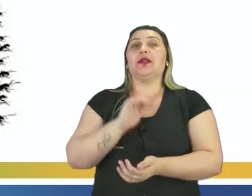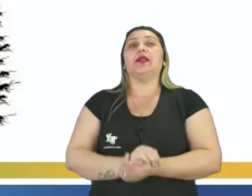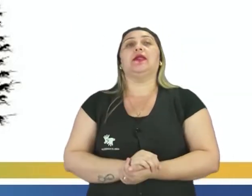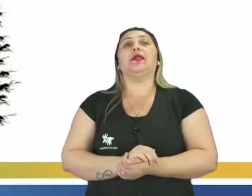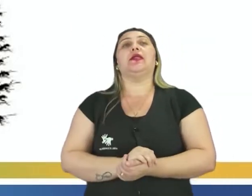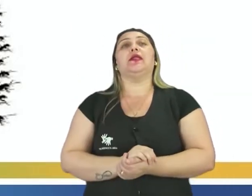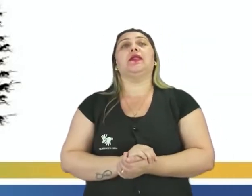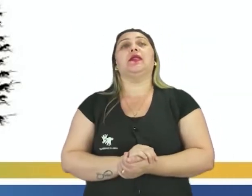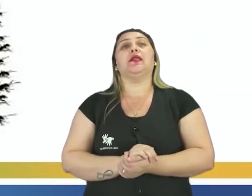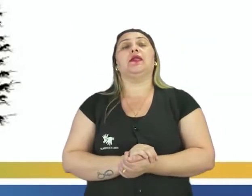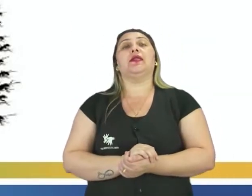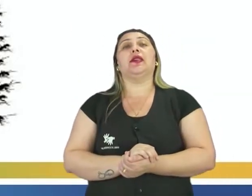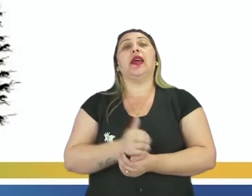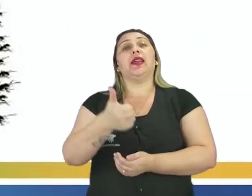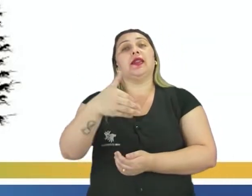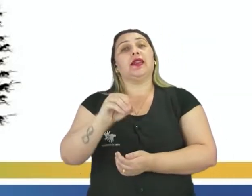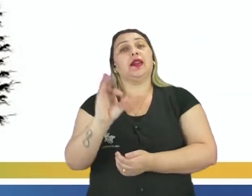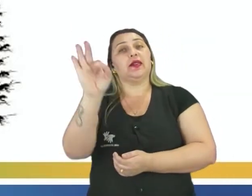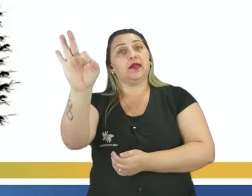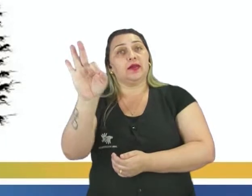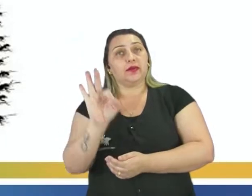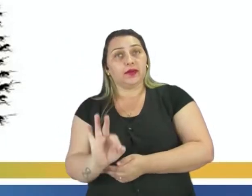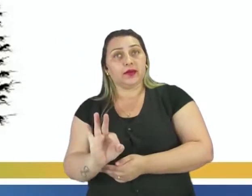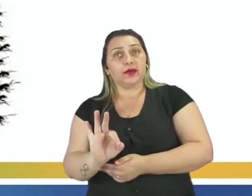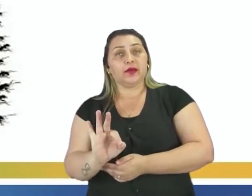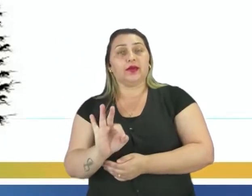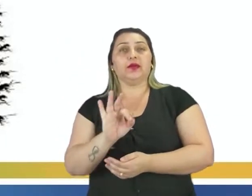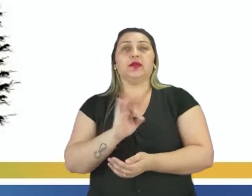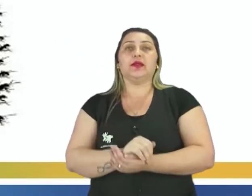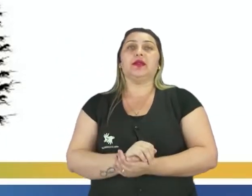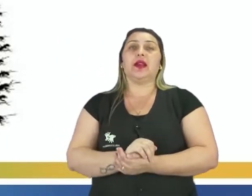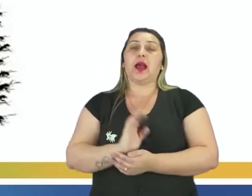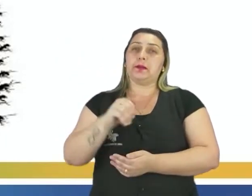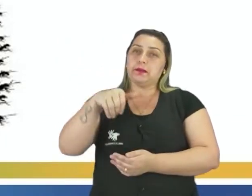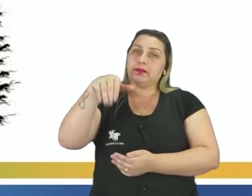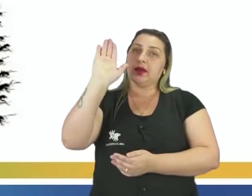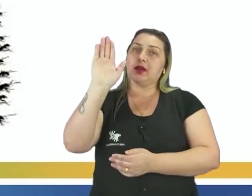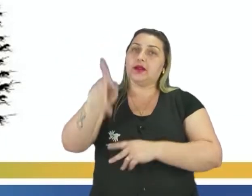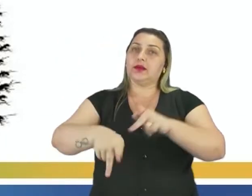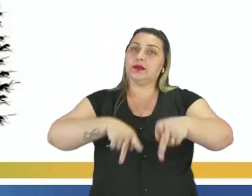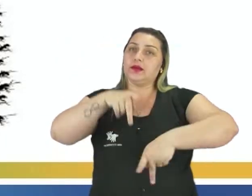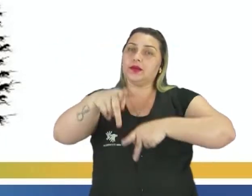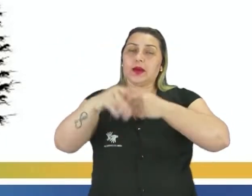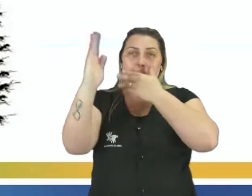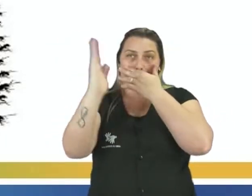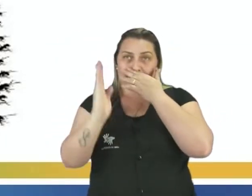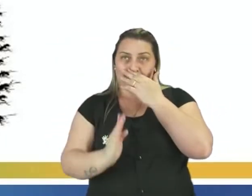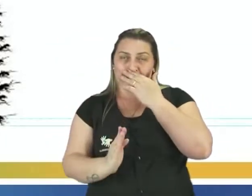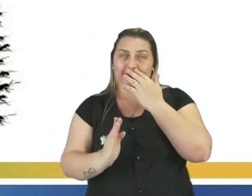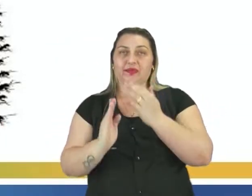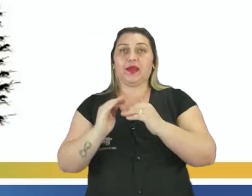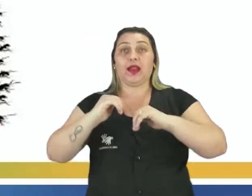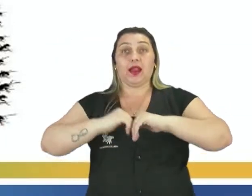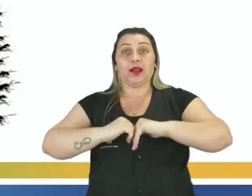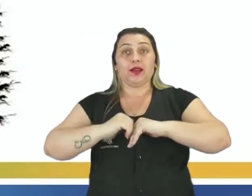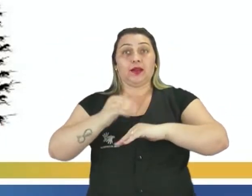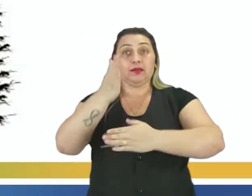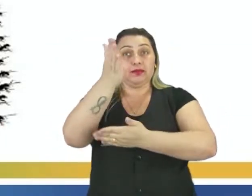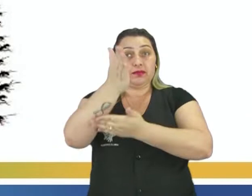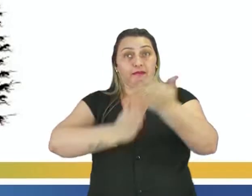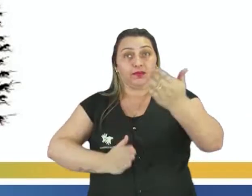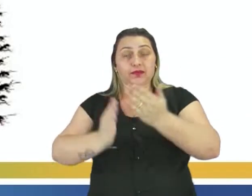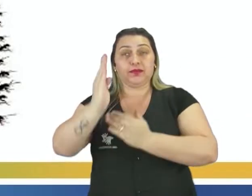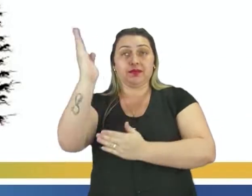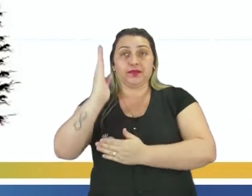está distribuída apenas em 10%. E a maioria da população brasileira, metade da população